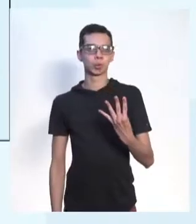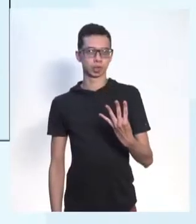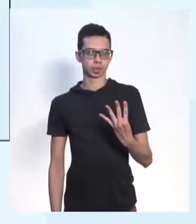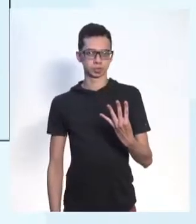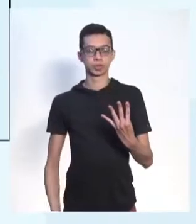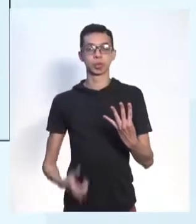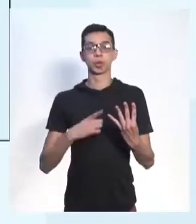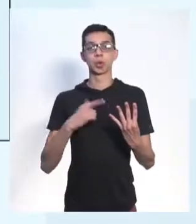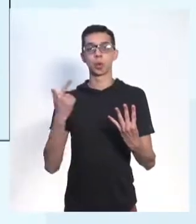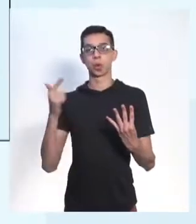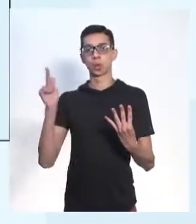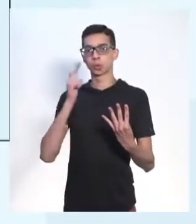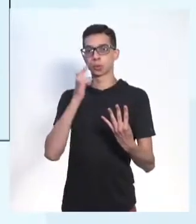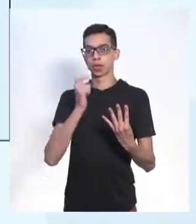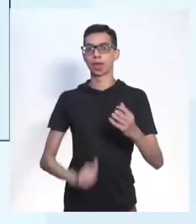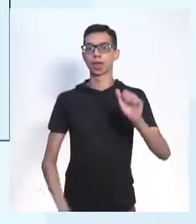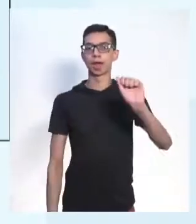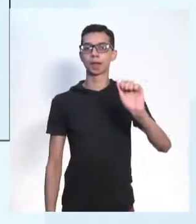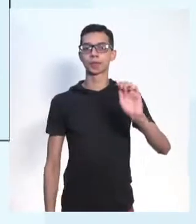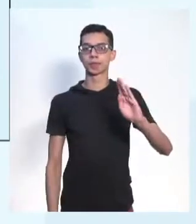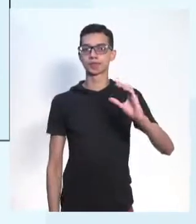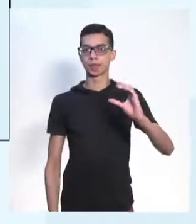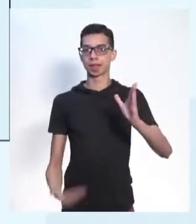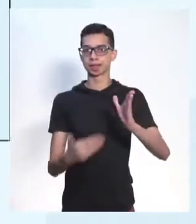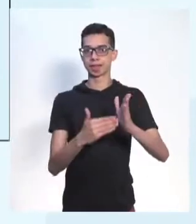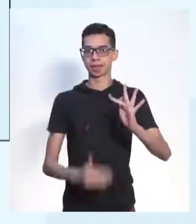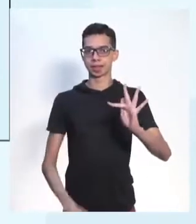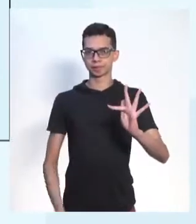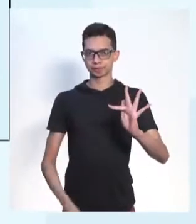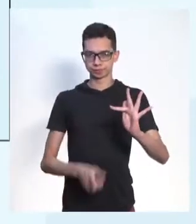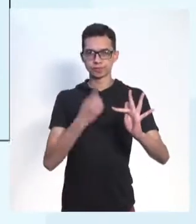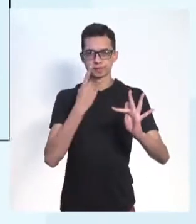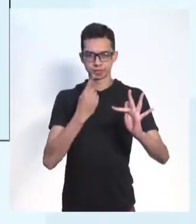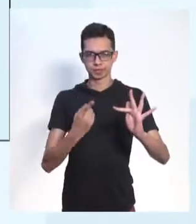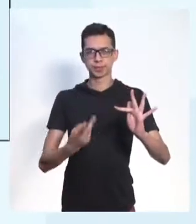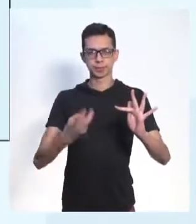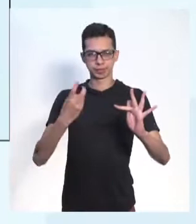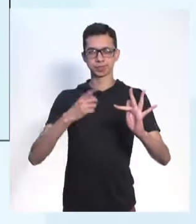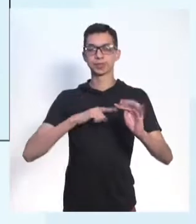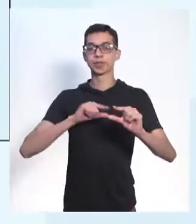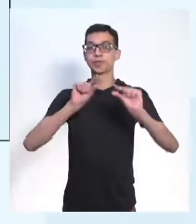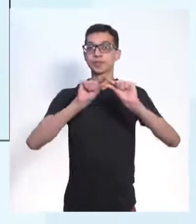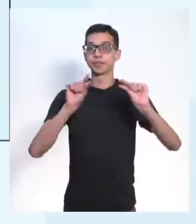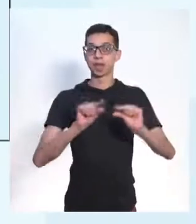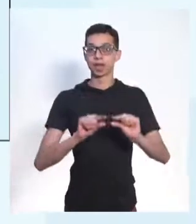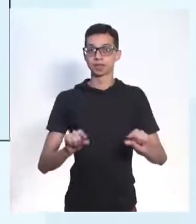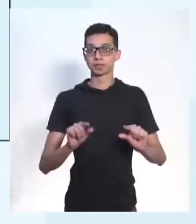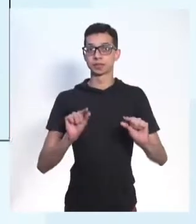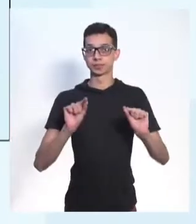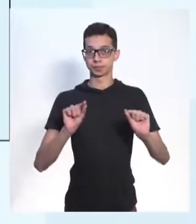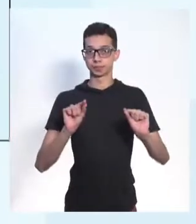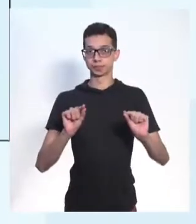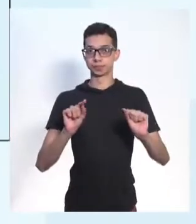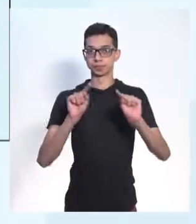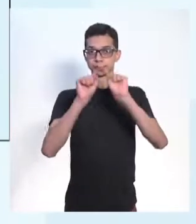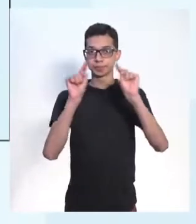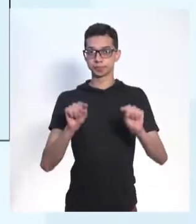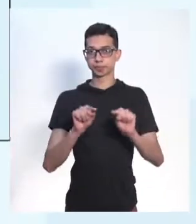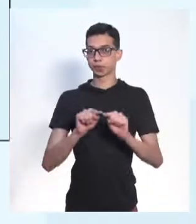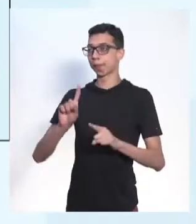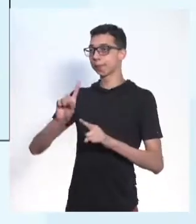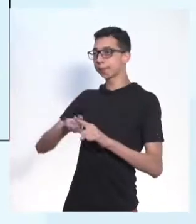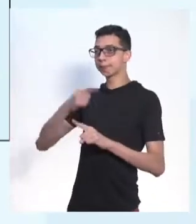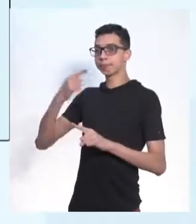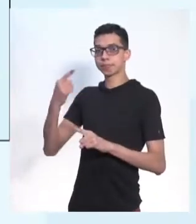lado, você tem A, B, C até F. Então, vocês percebem que tem mais frases de um lado do que de outro. Então, pode